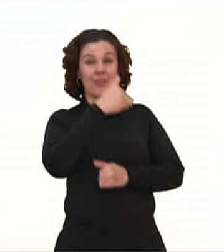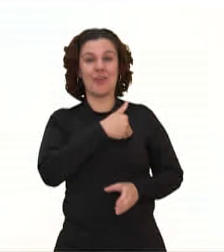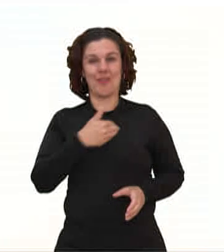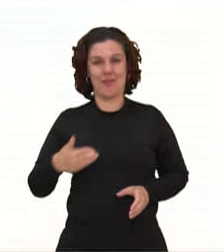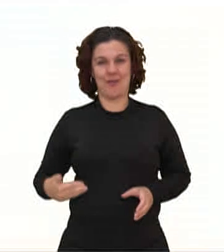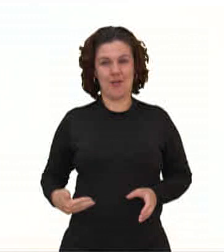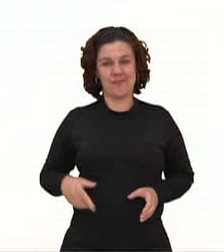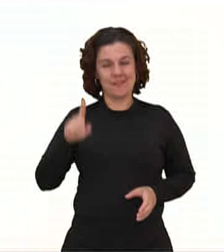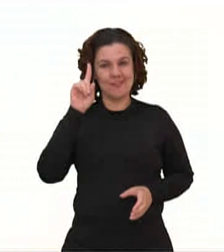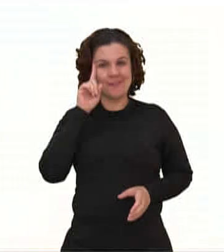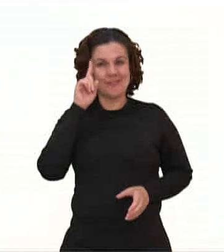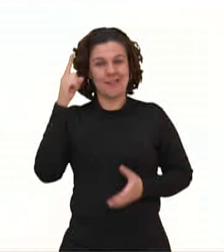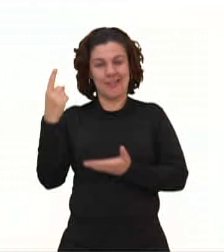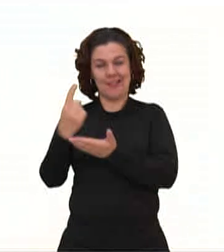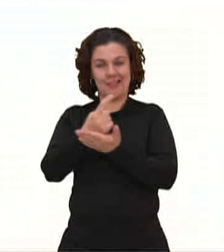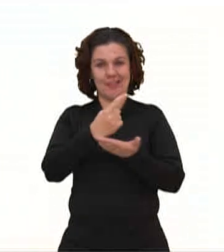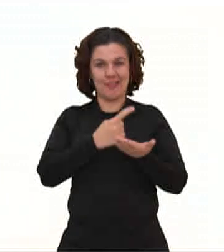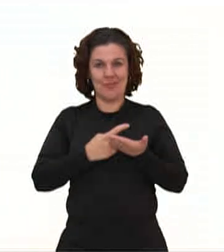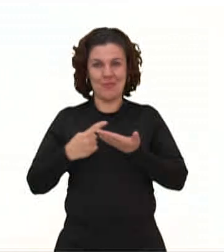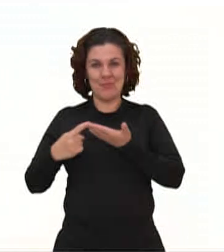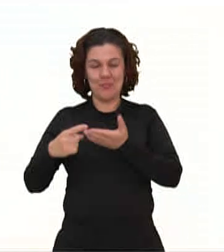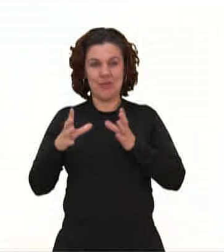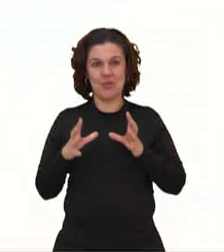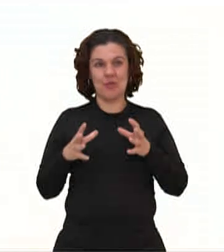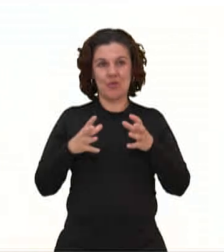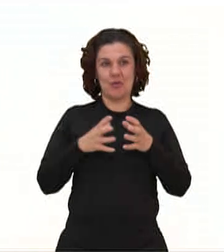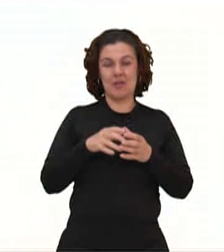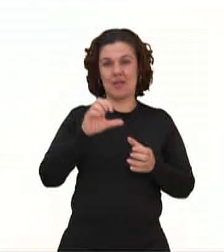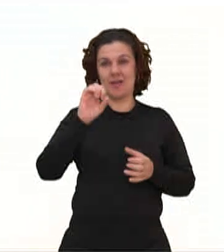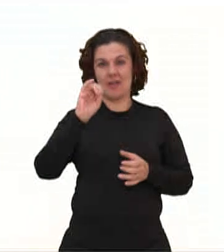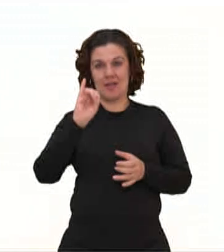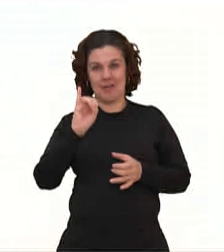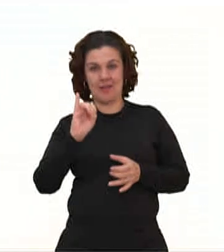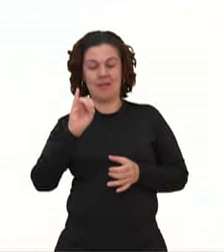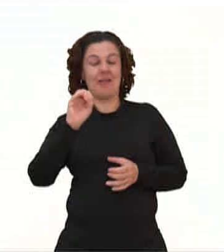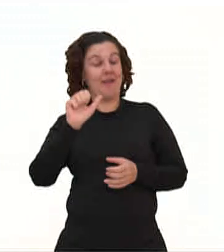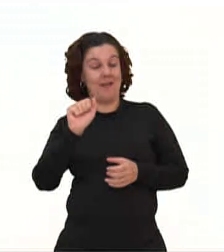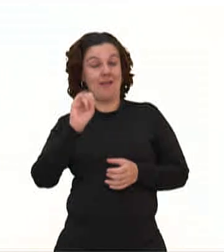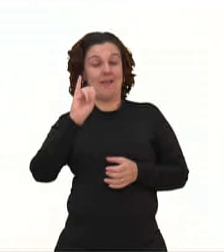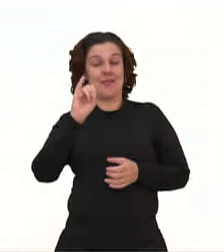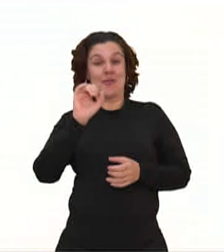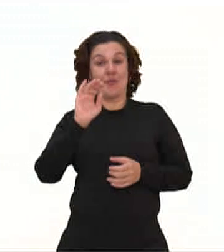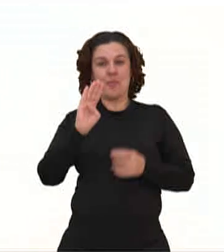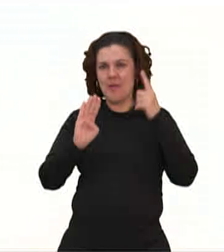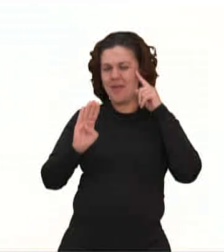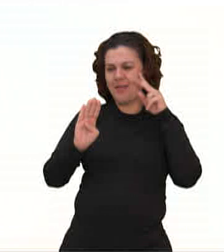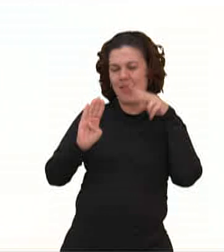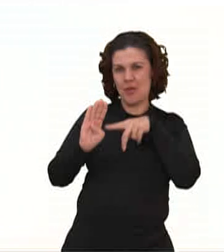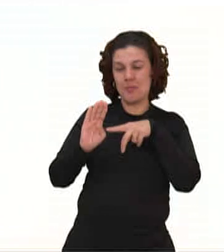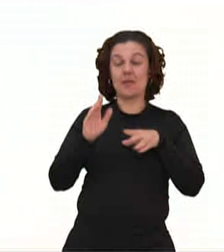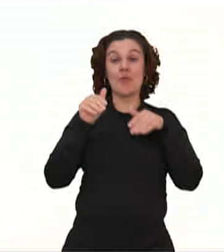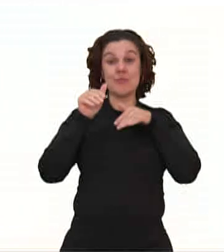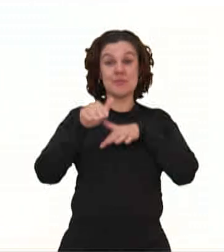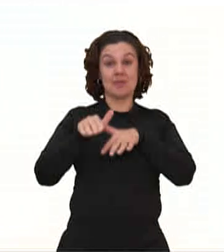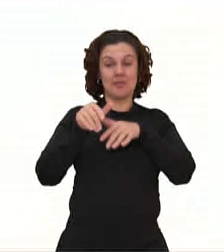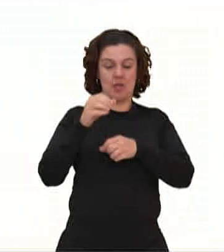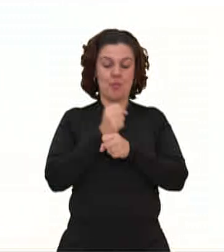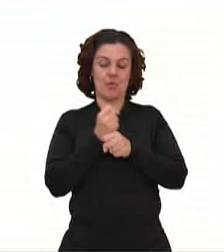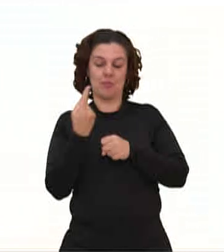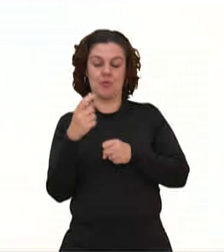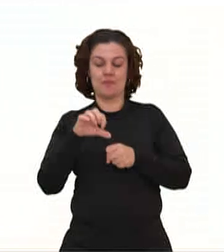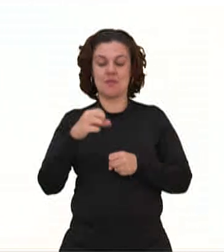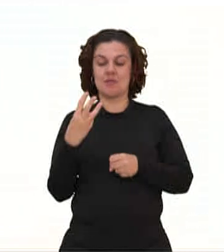governo com o apoio dos integralistas, A e B, tá lembrado? Em setembro de 37, o